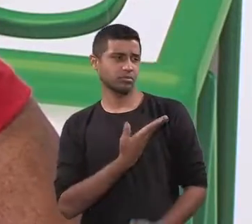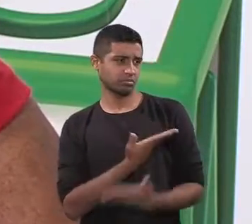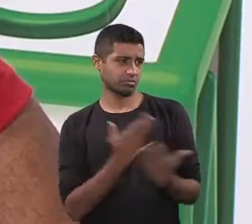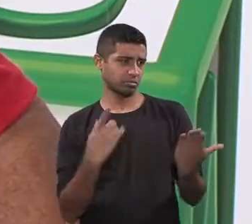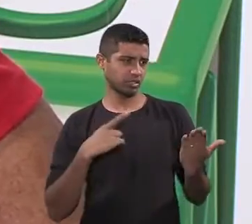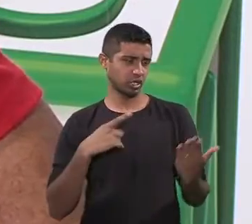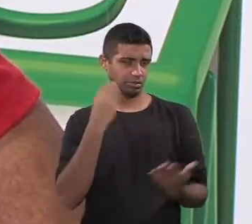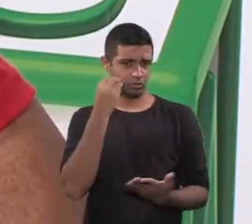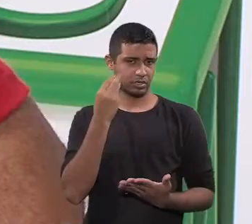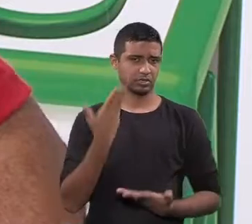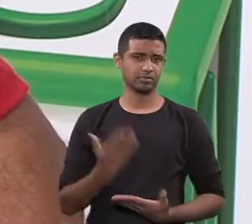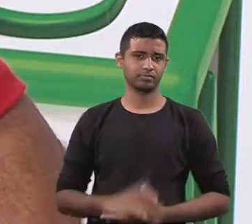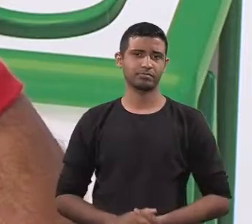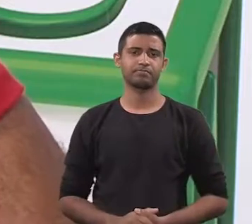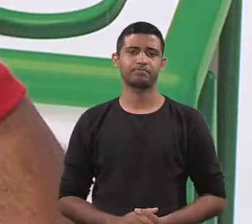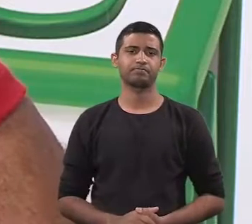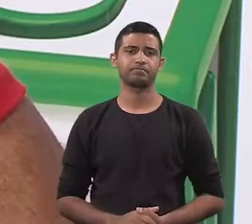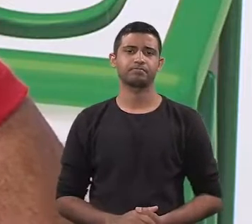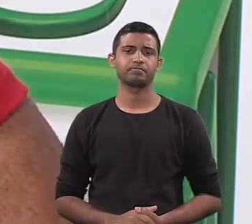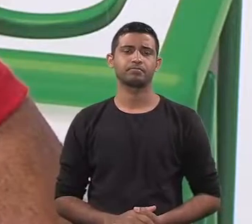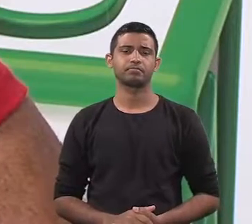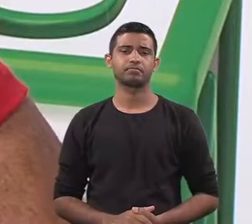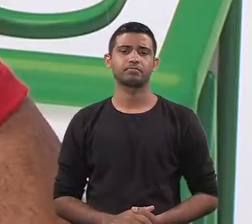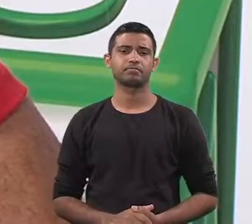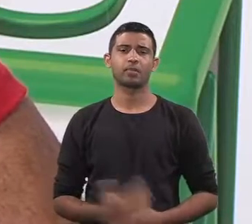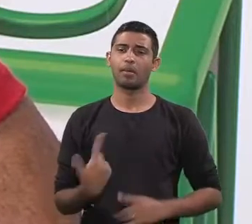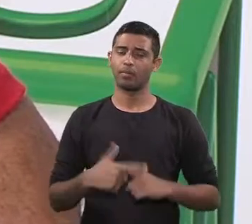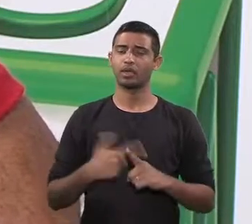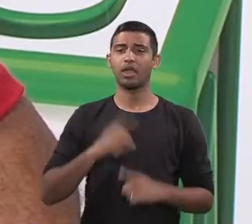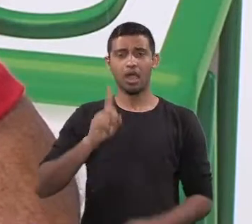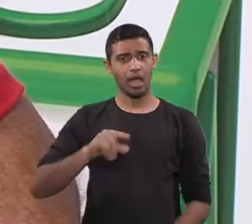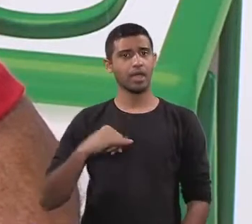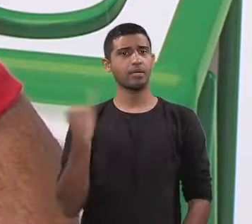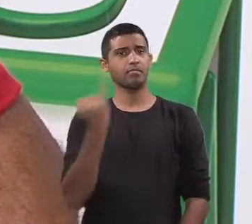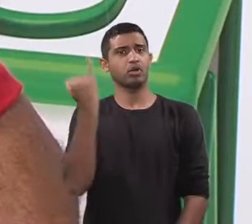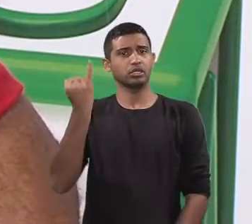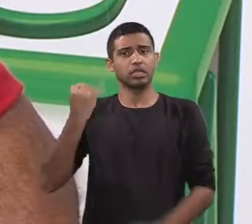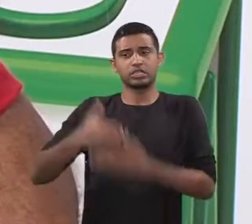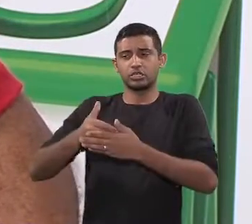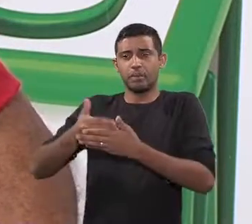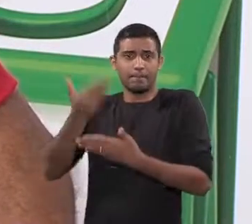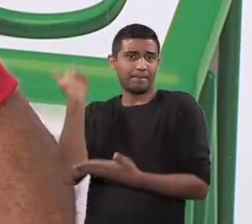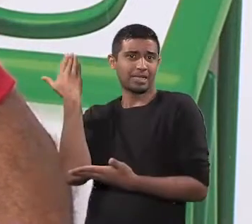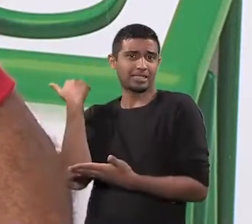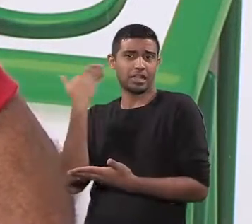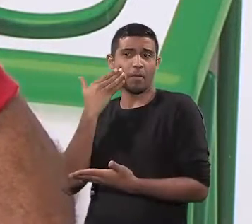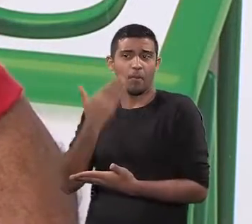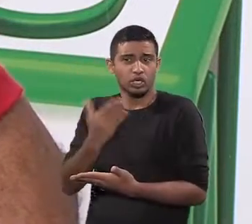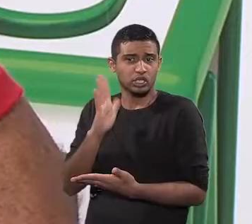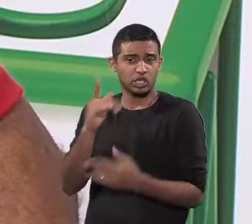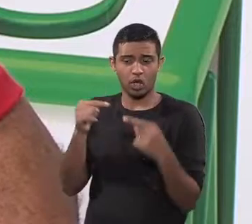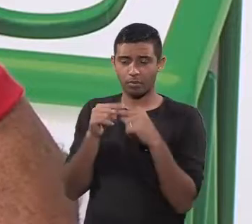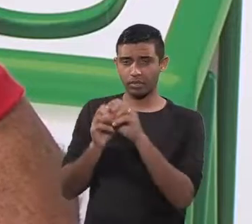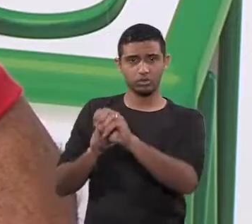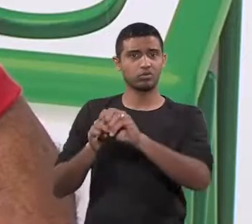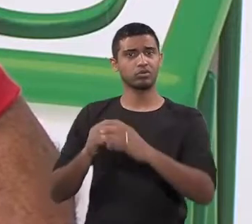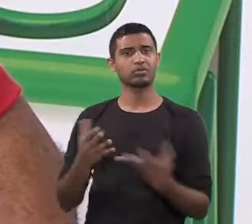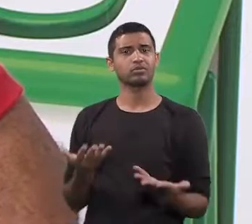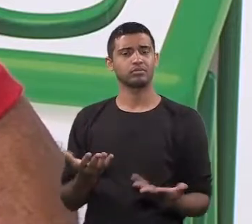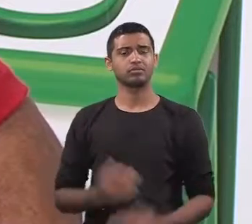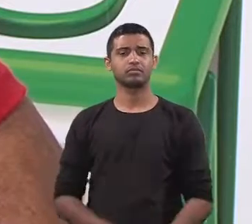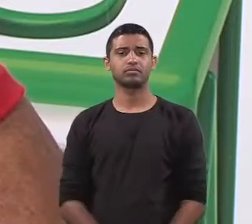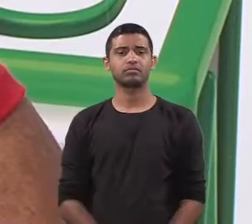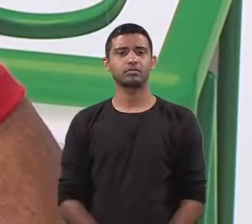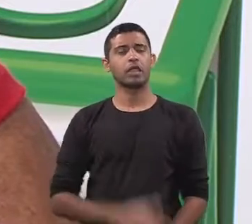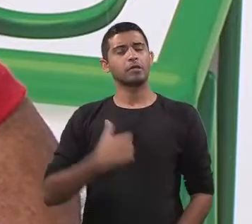tem outros tantos, porque são matéria-prima importante que a gente precisa trazer de volta para a questão da educação. Eu